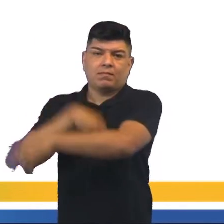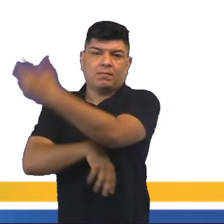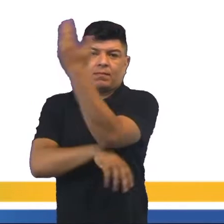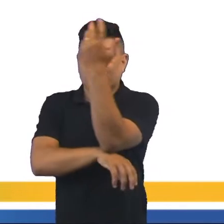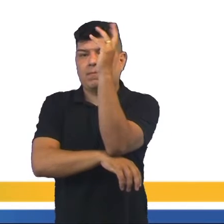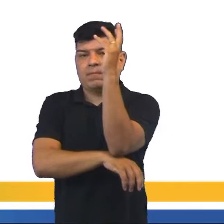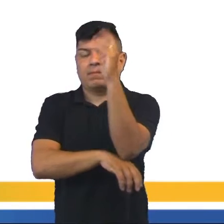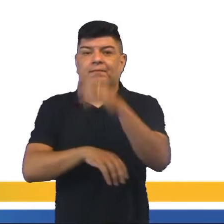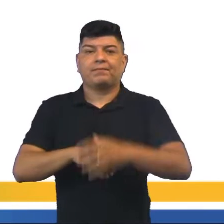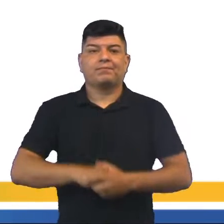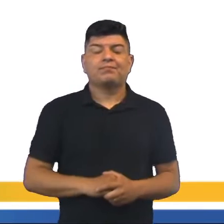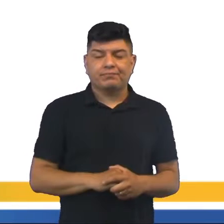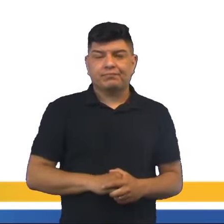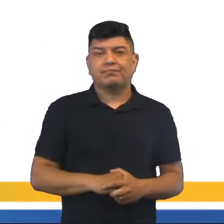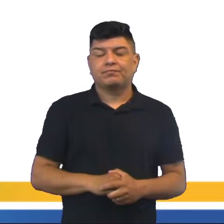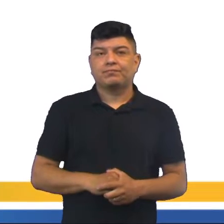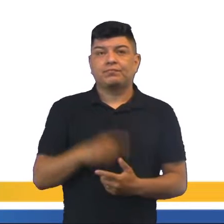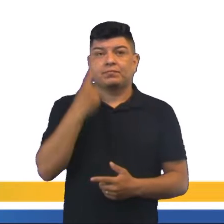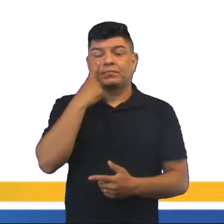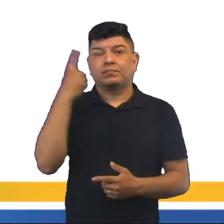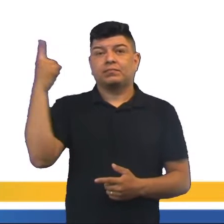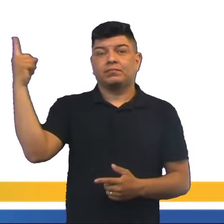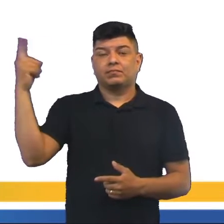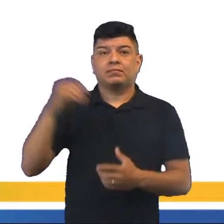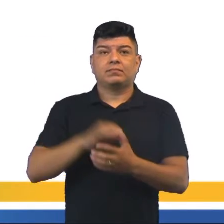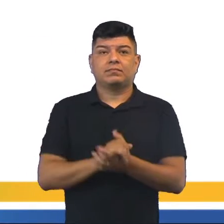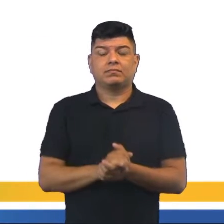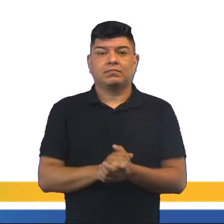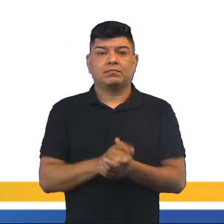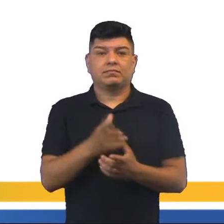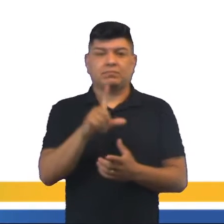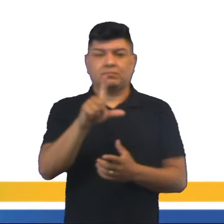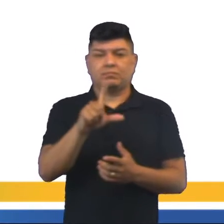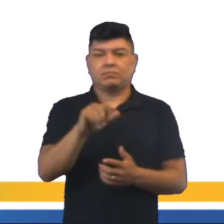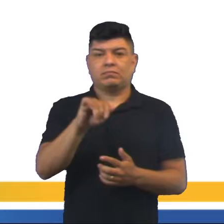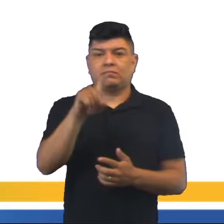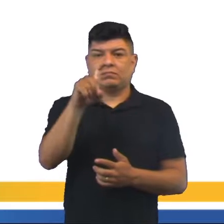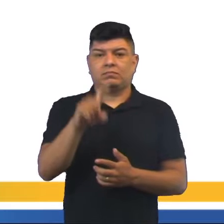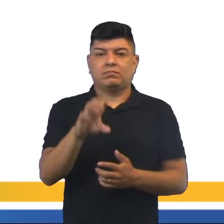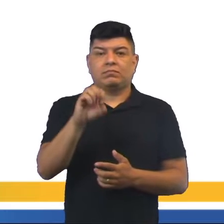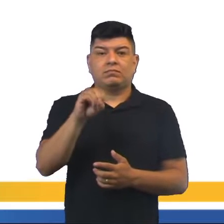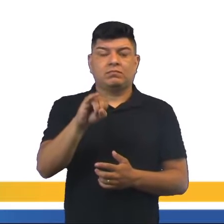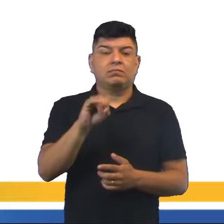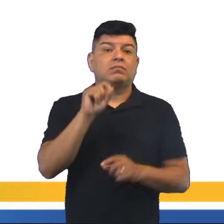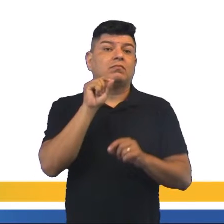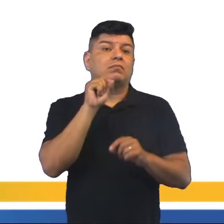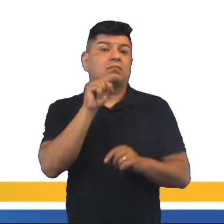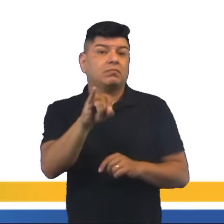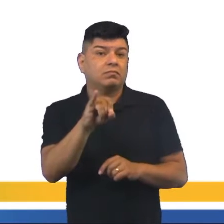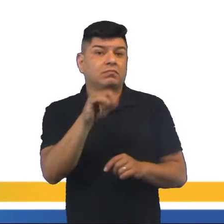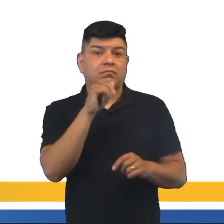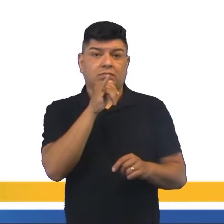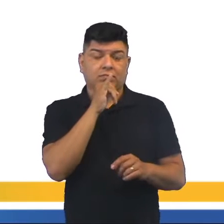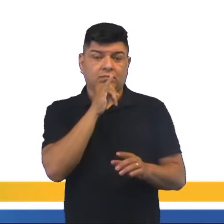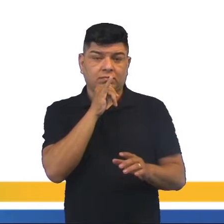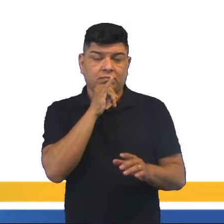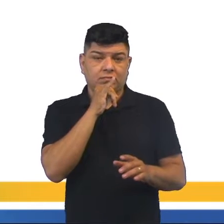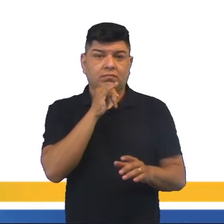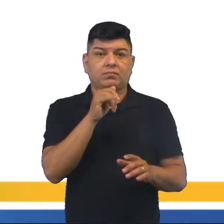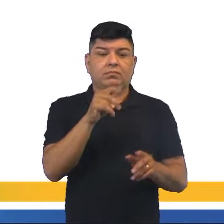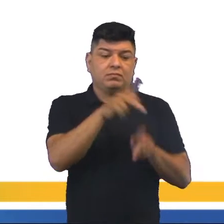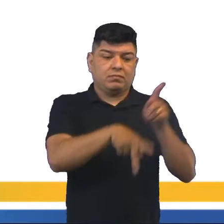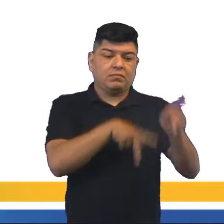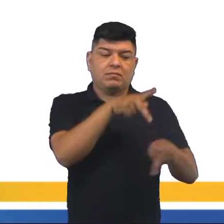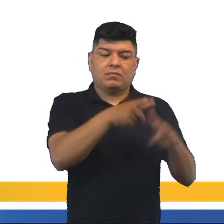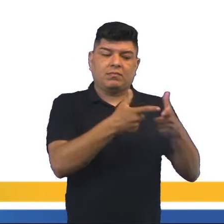né? Primeiro aí, ó, o consumo e a produção de lixo. Se a população está aumentando, é lógico que vai aumentar o